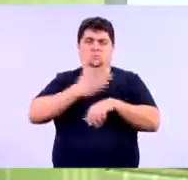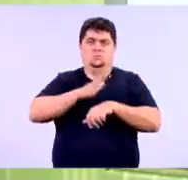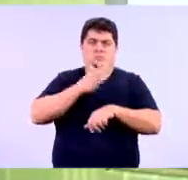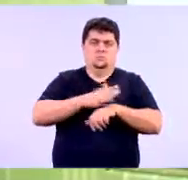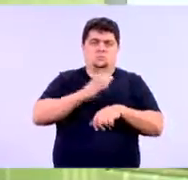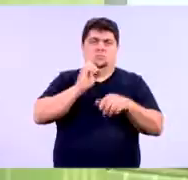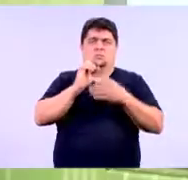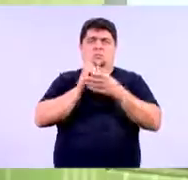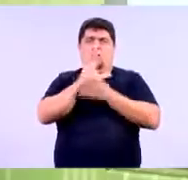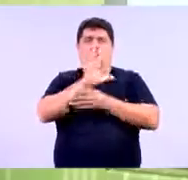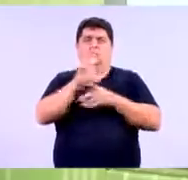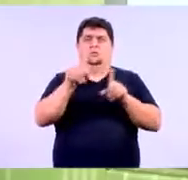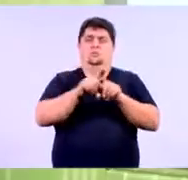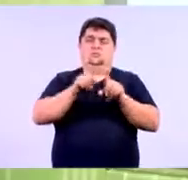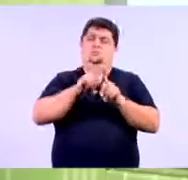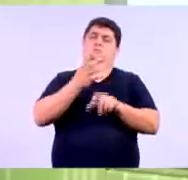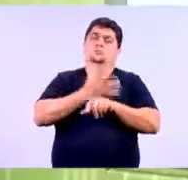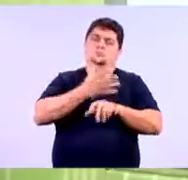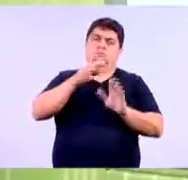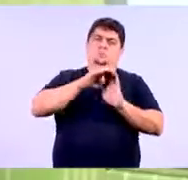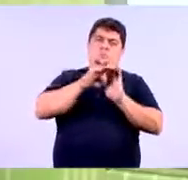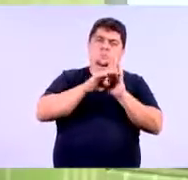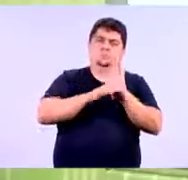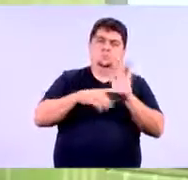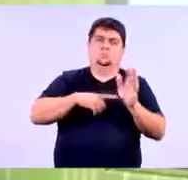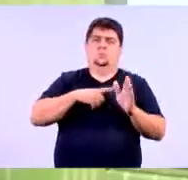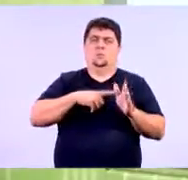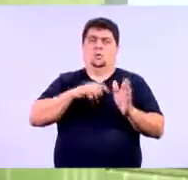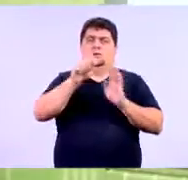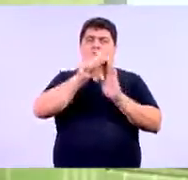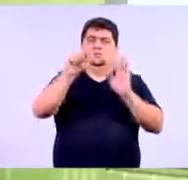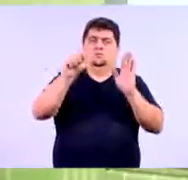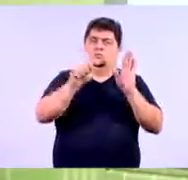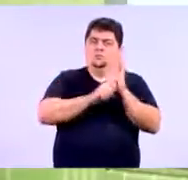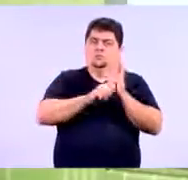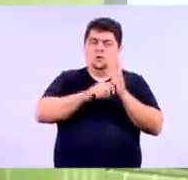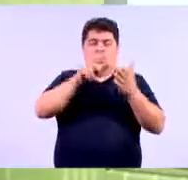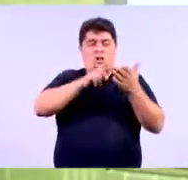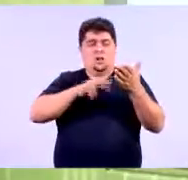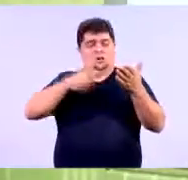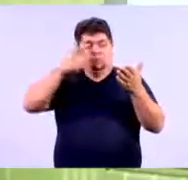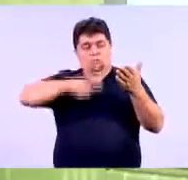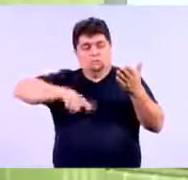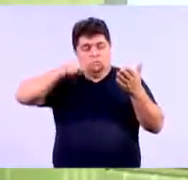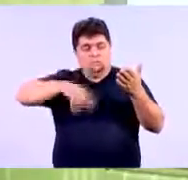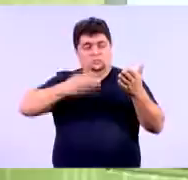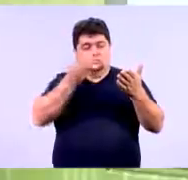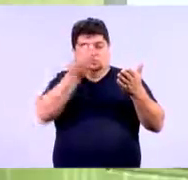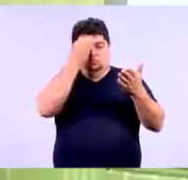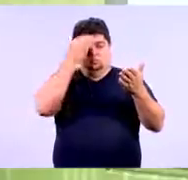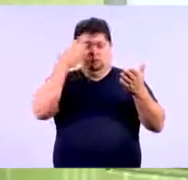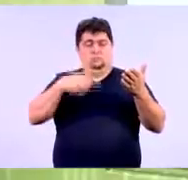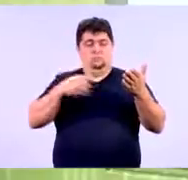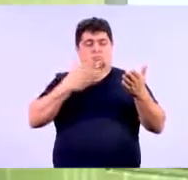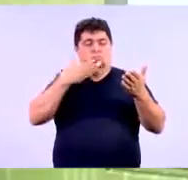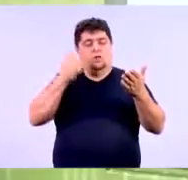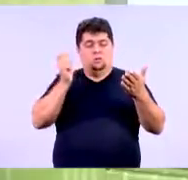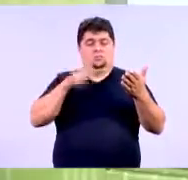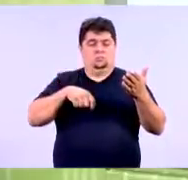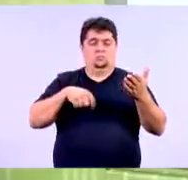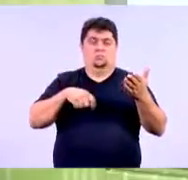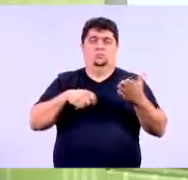os slides, tem conteúdo, os artigos mencionados, façam a releitura em casa para melhor fixação do